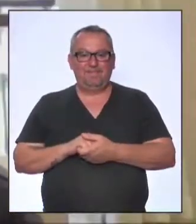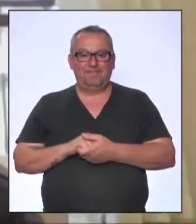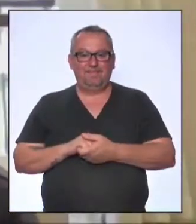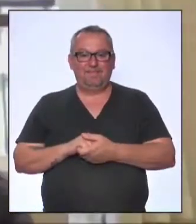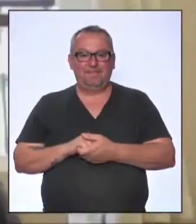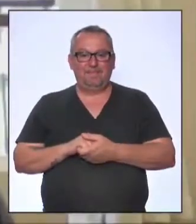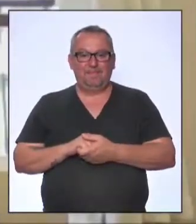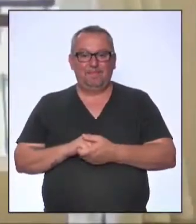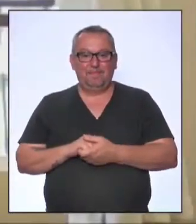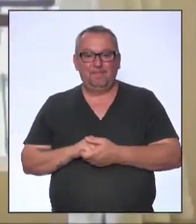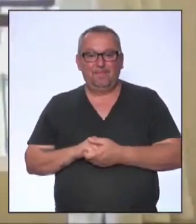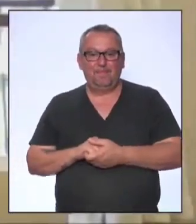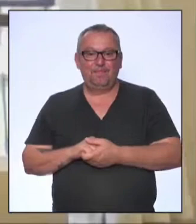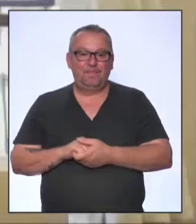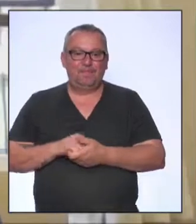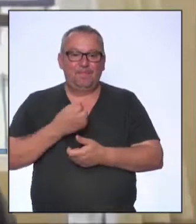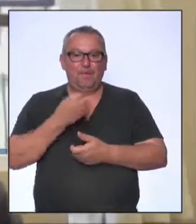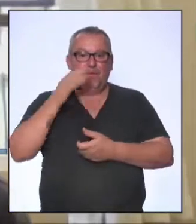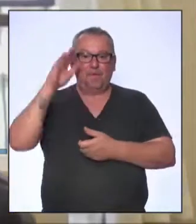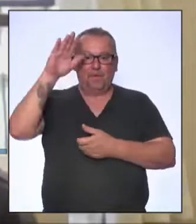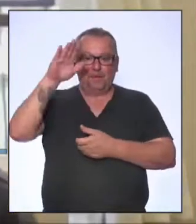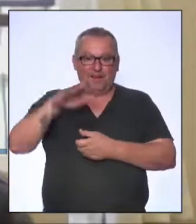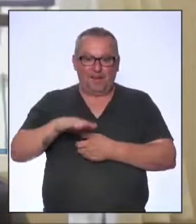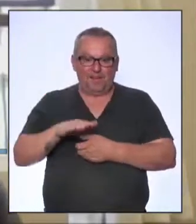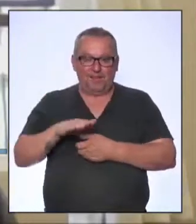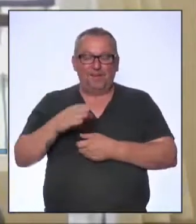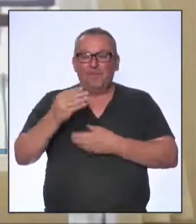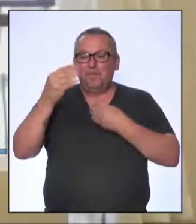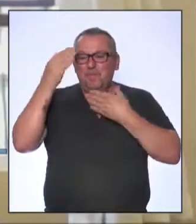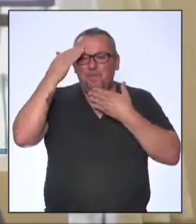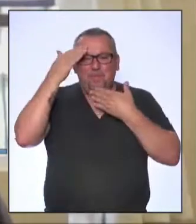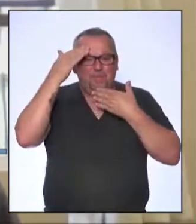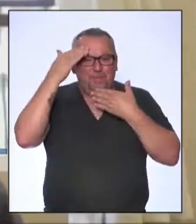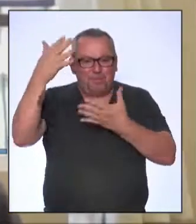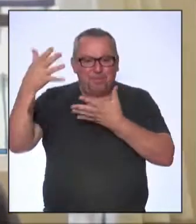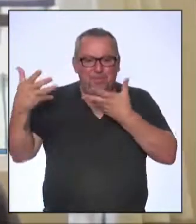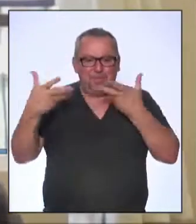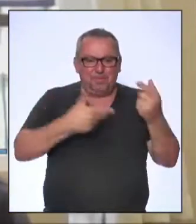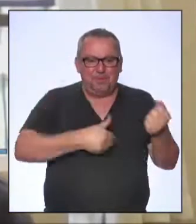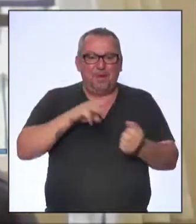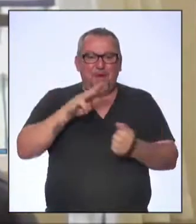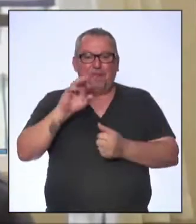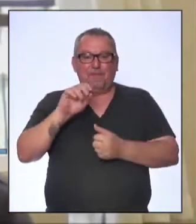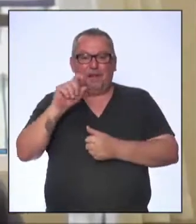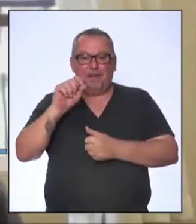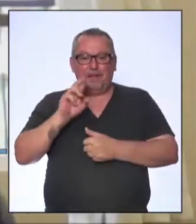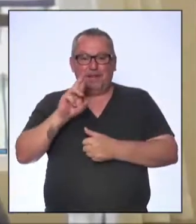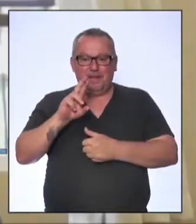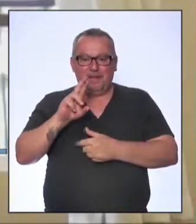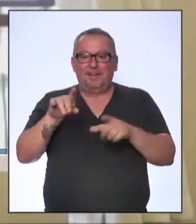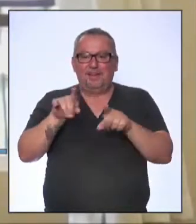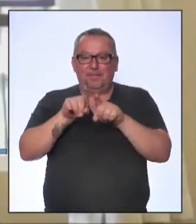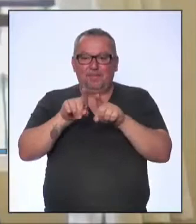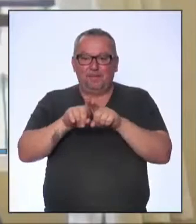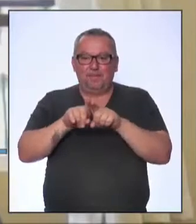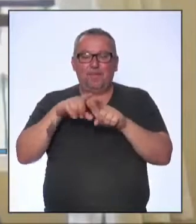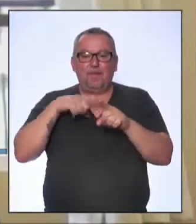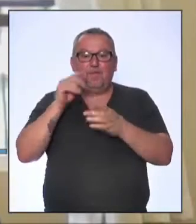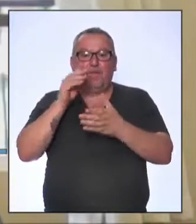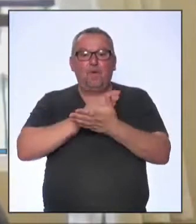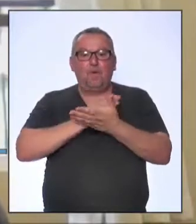Ok. Boa tarde, muito obrigado pelo convite, Raquel, a toda a secretaria da SEDUC. Assim, eu vou